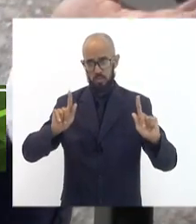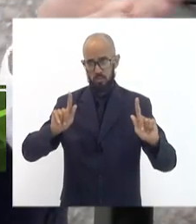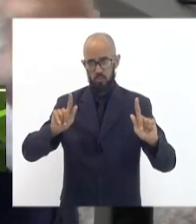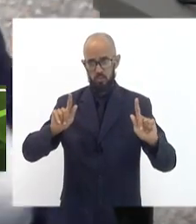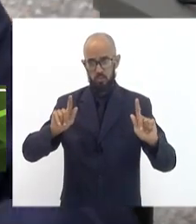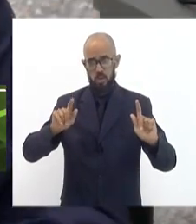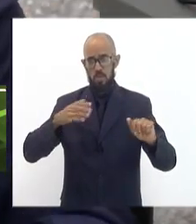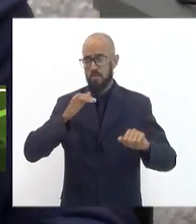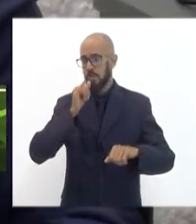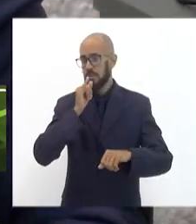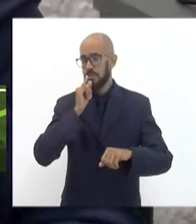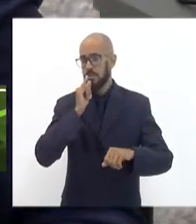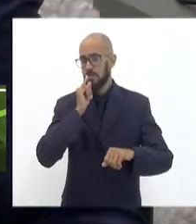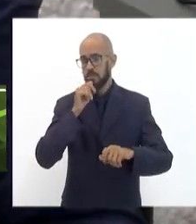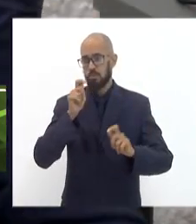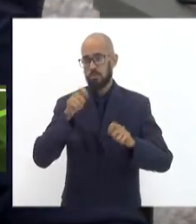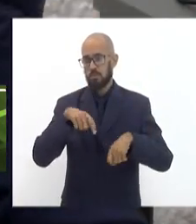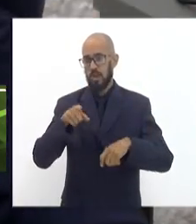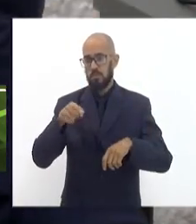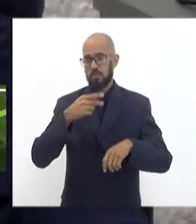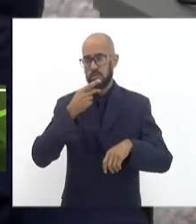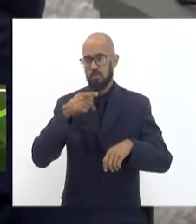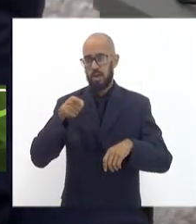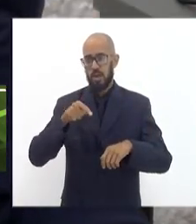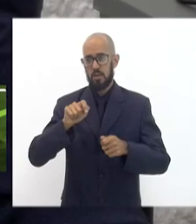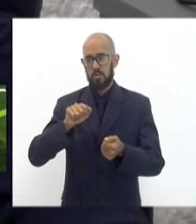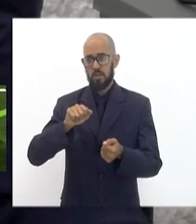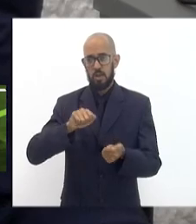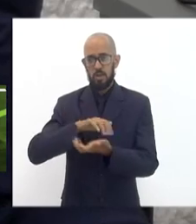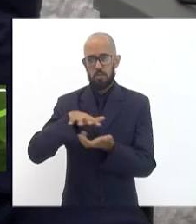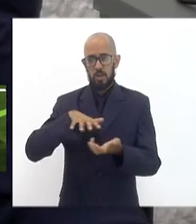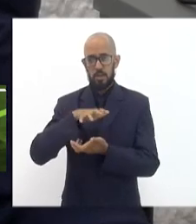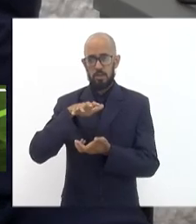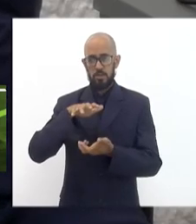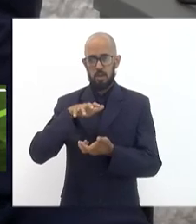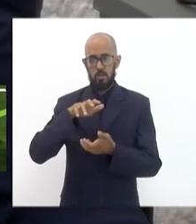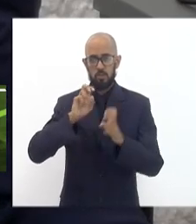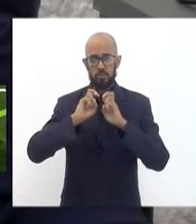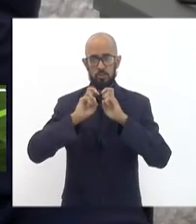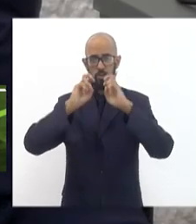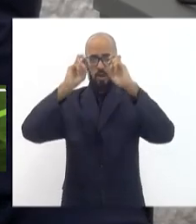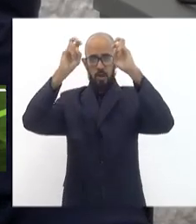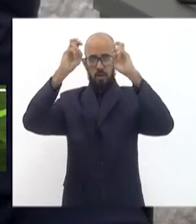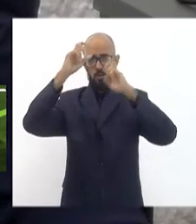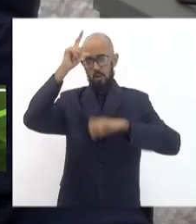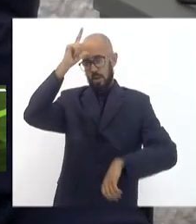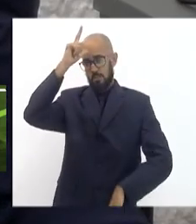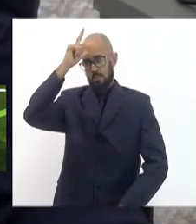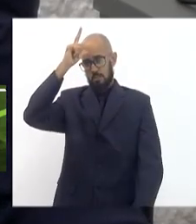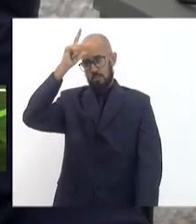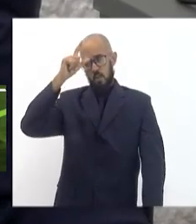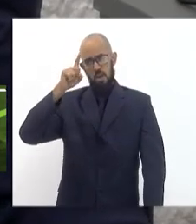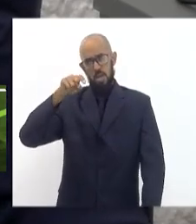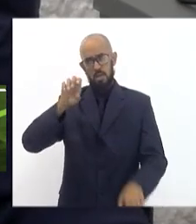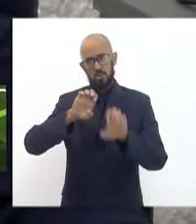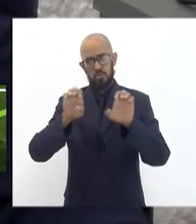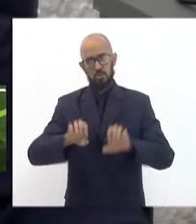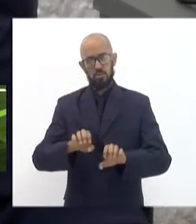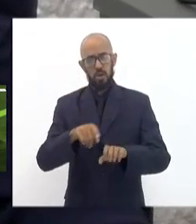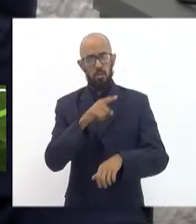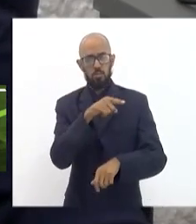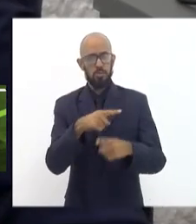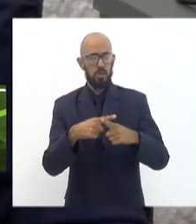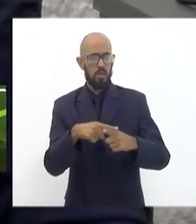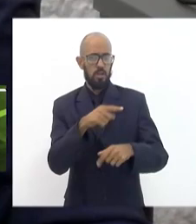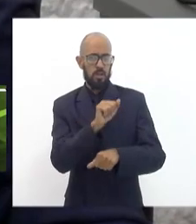não dá para você não chamar a recuperação do teleférico do Alemão não dá não dá para não dizer que não é estruturante tá parado